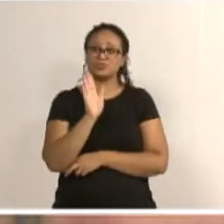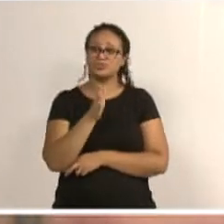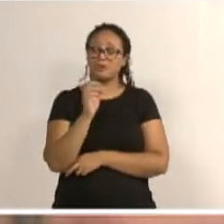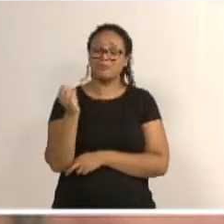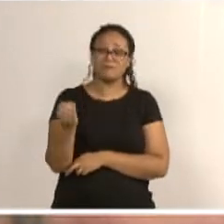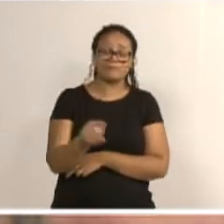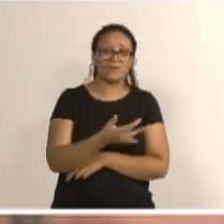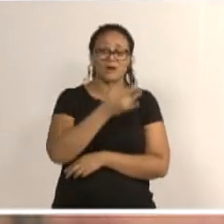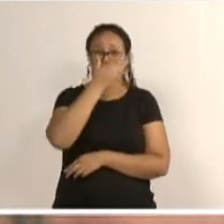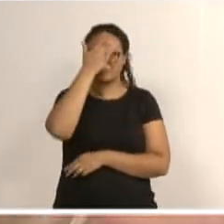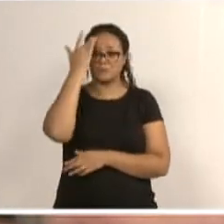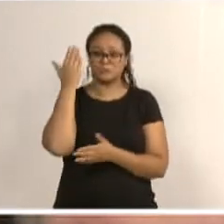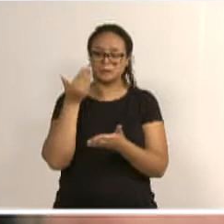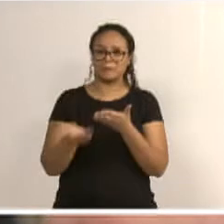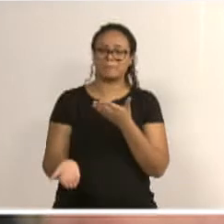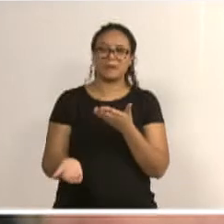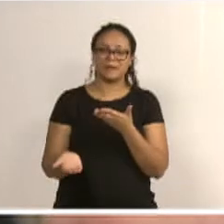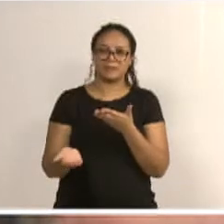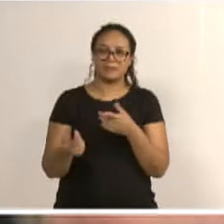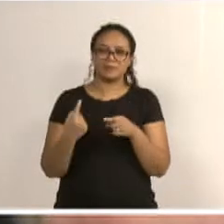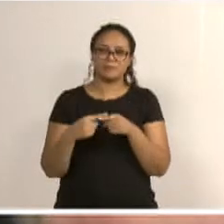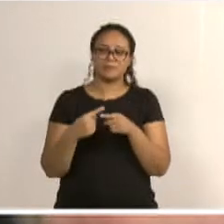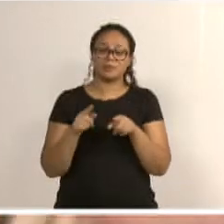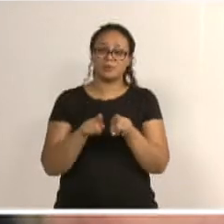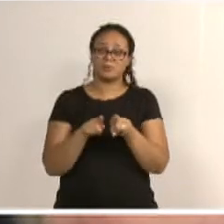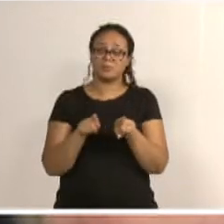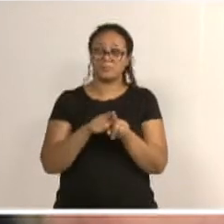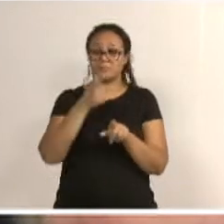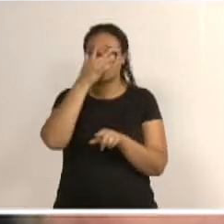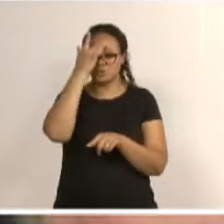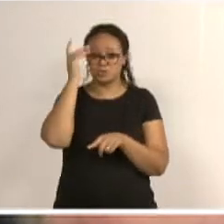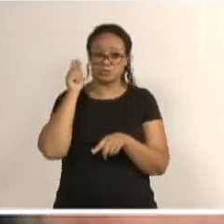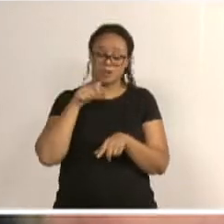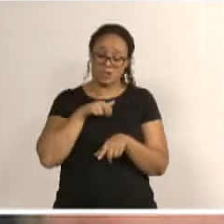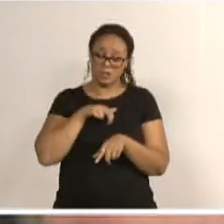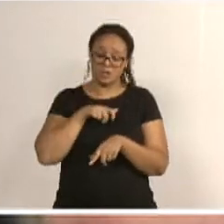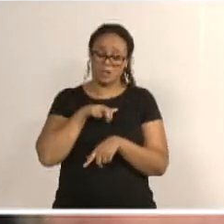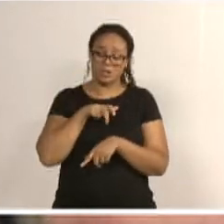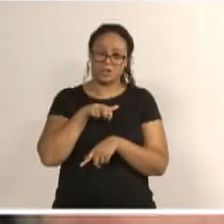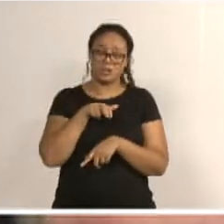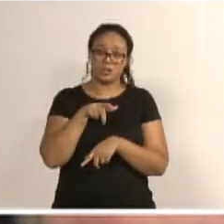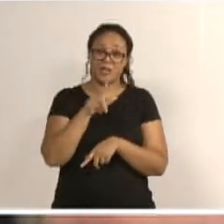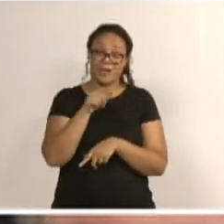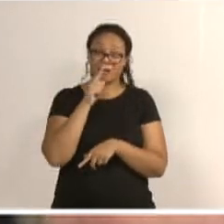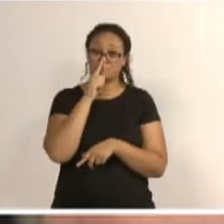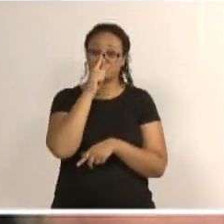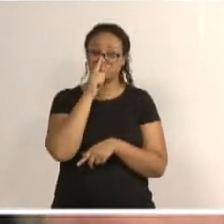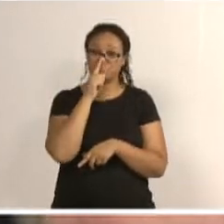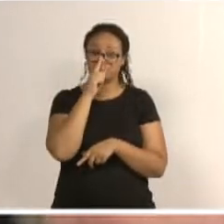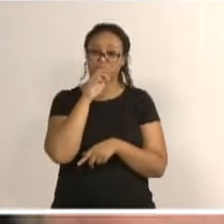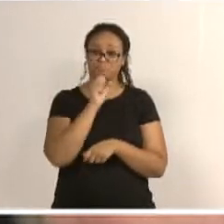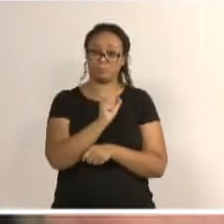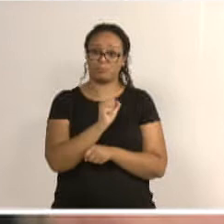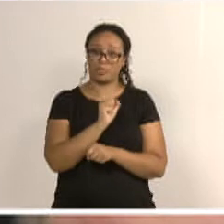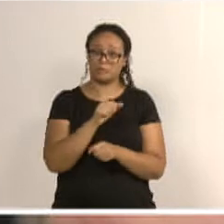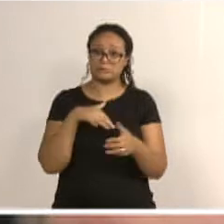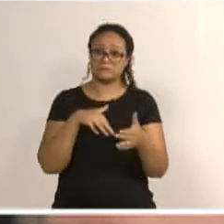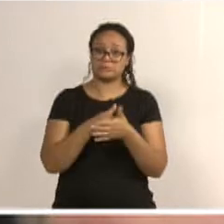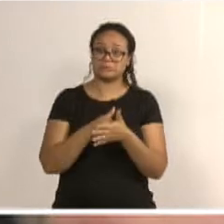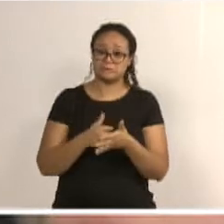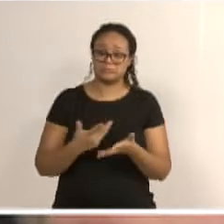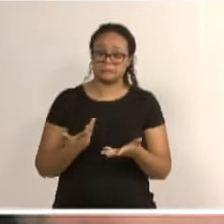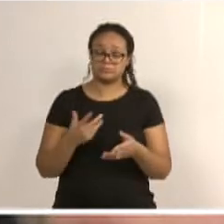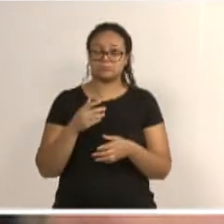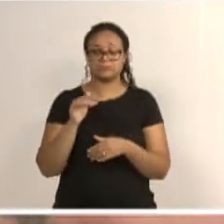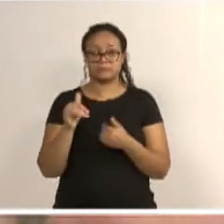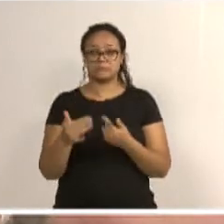risco de o pessoal ter que andar na beira da estrada lá. Essa relação da linha do Bela